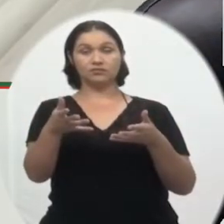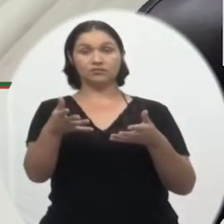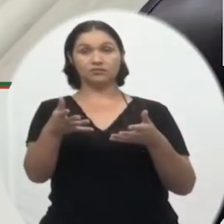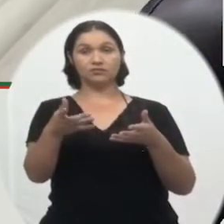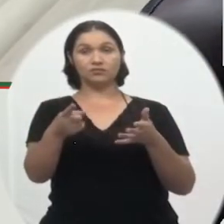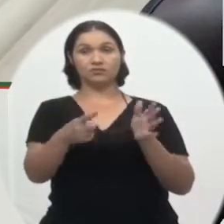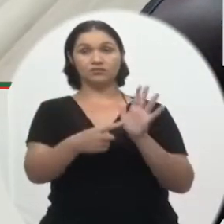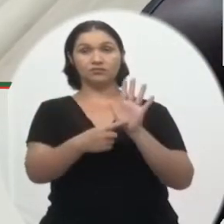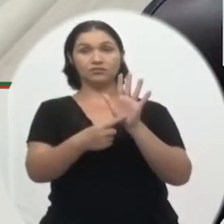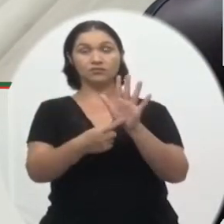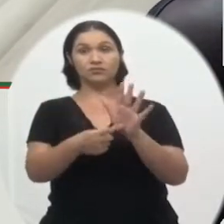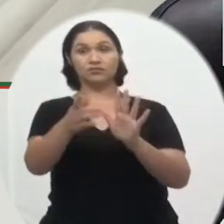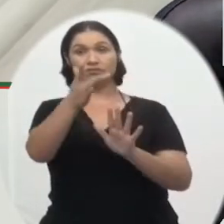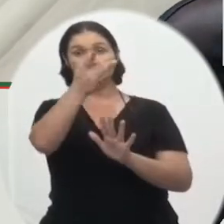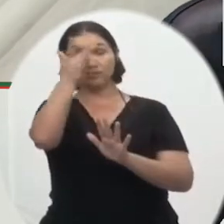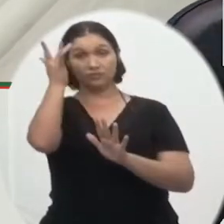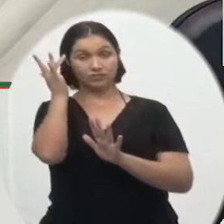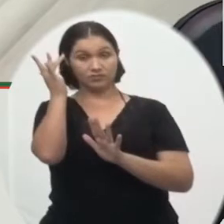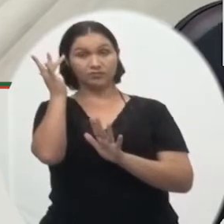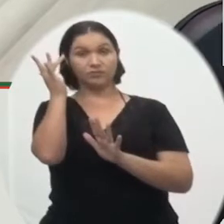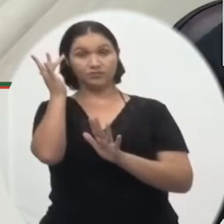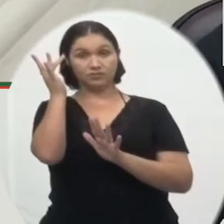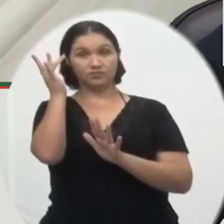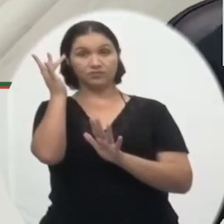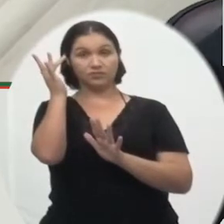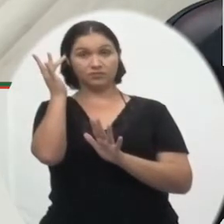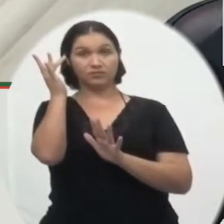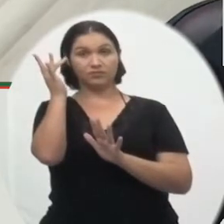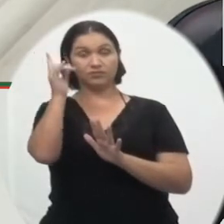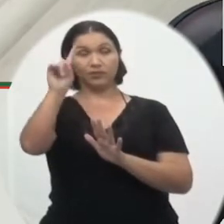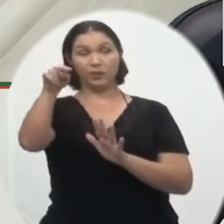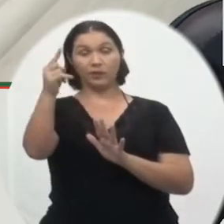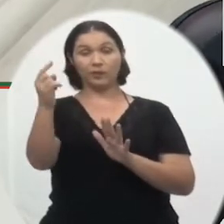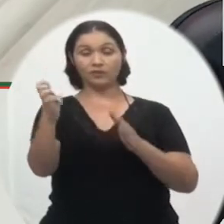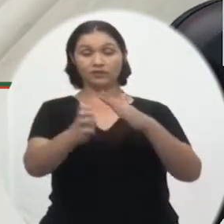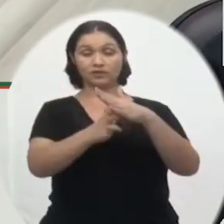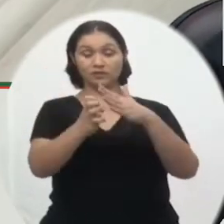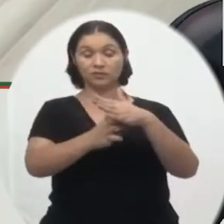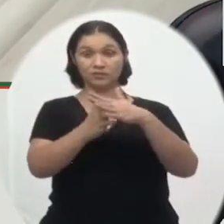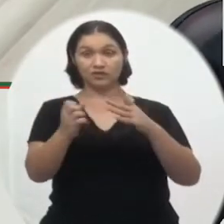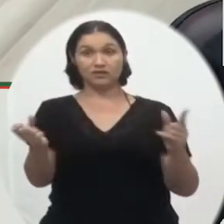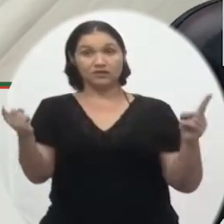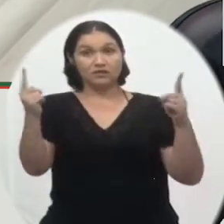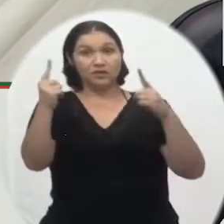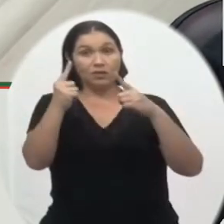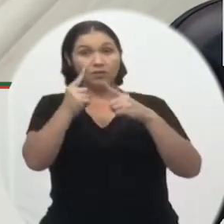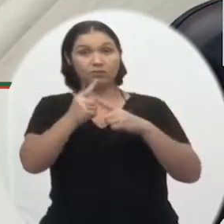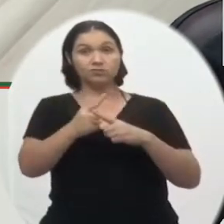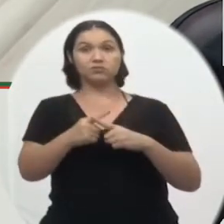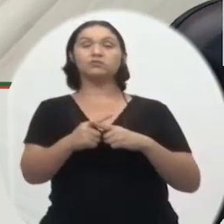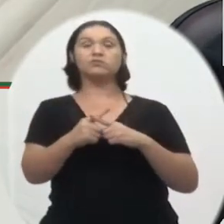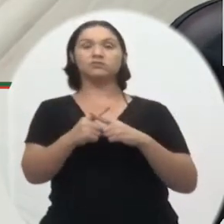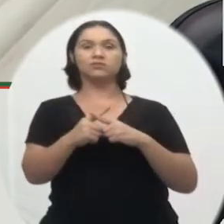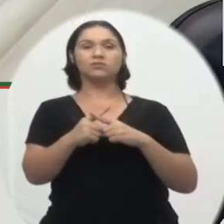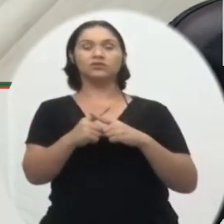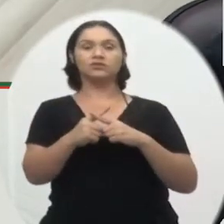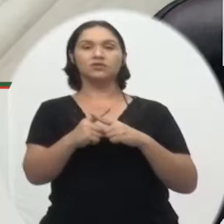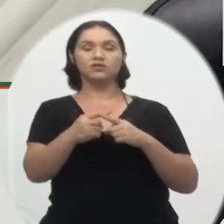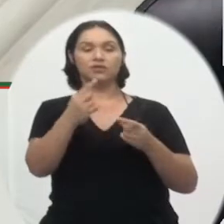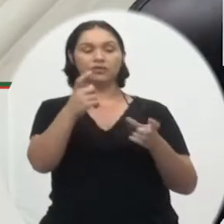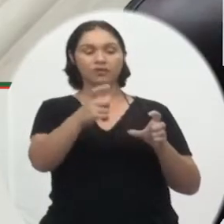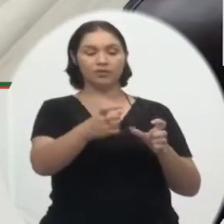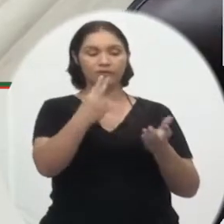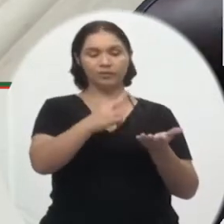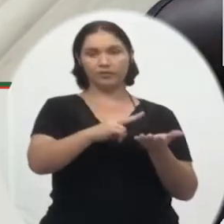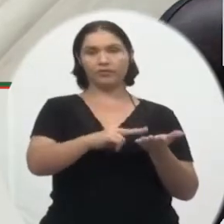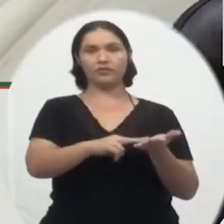de encomendas. Porque o monopólio postal previsto na Constituição e a missão do Correio constitucional,